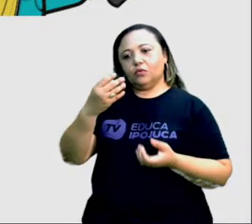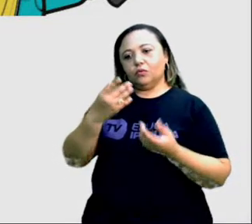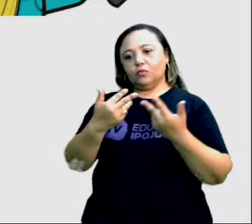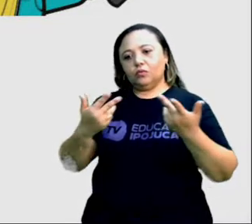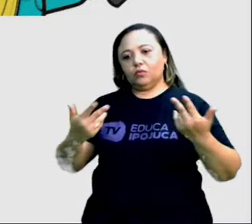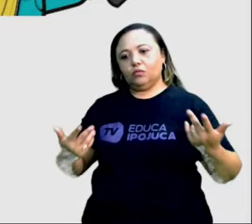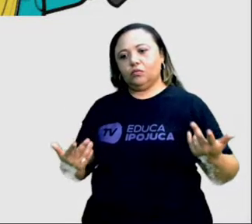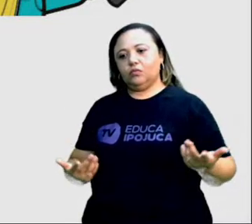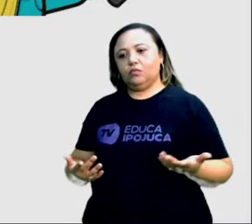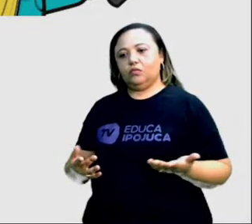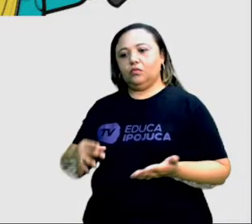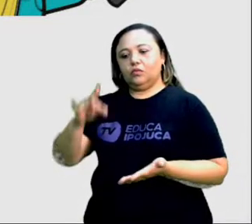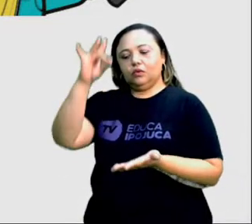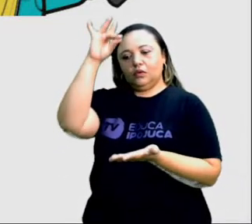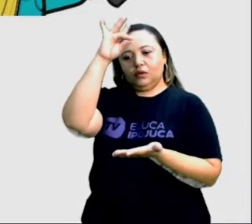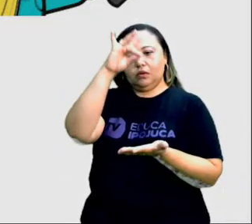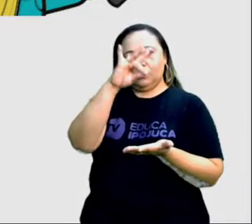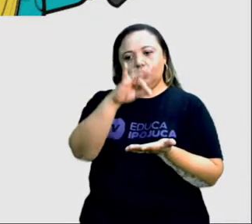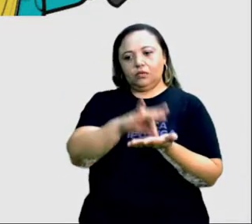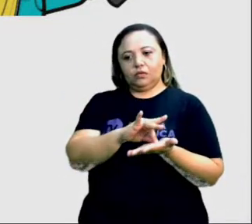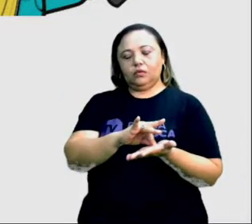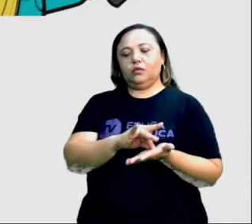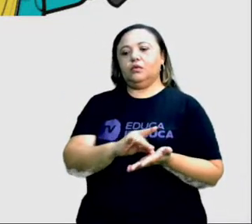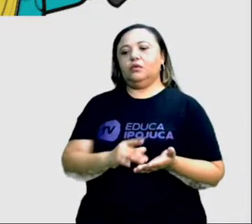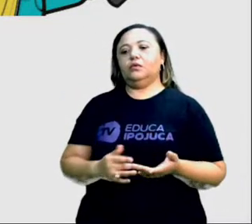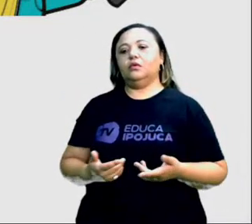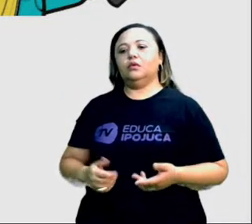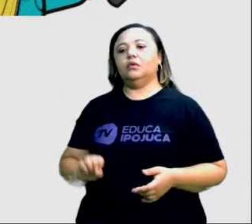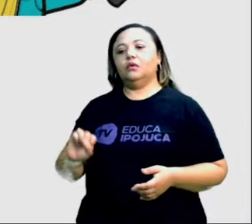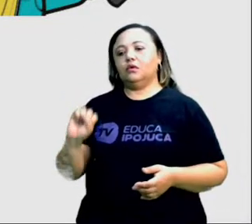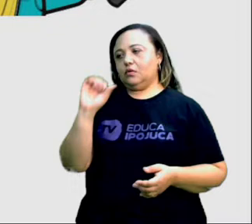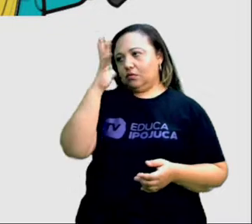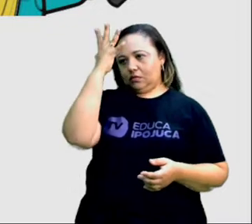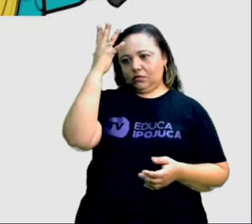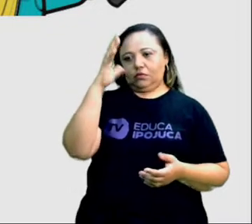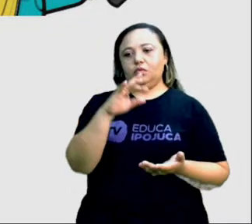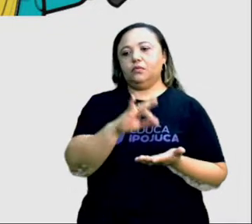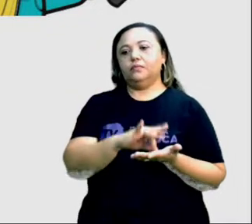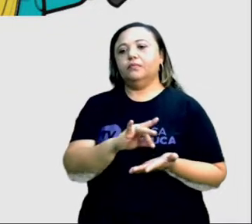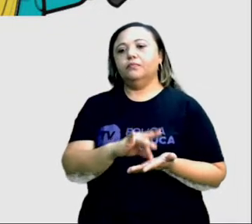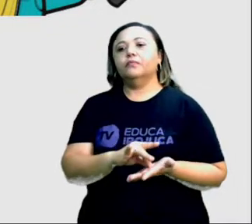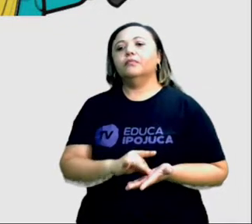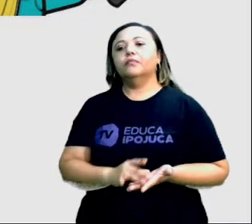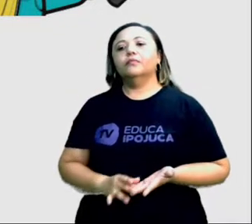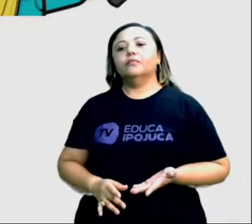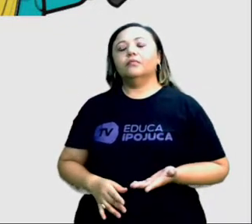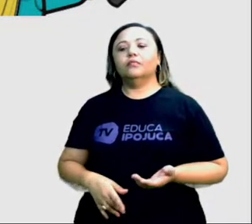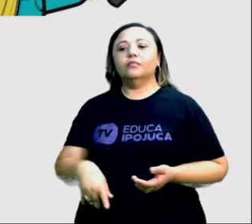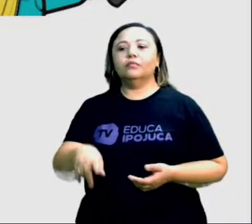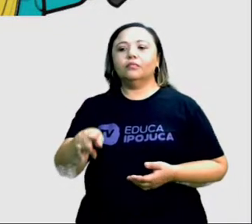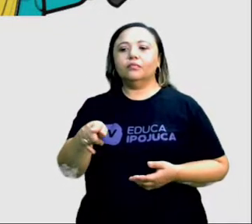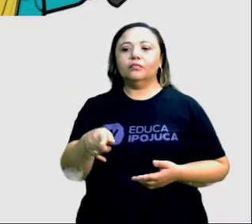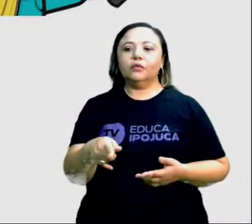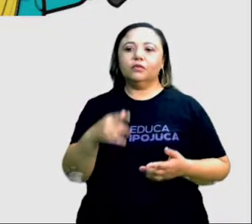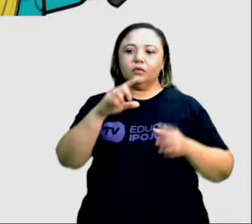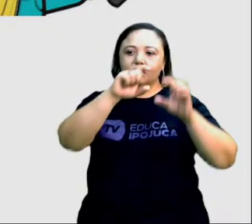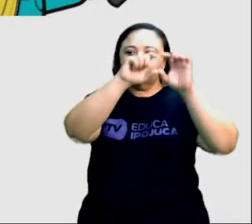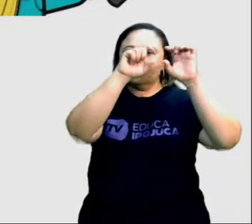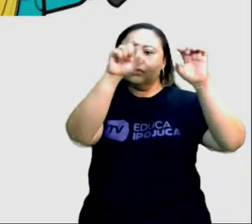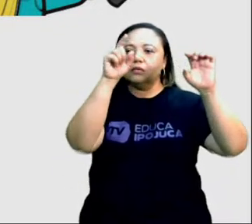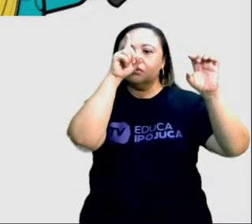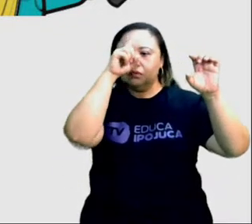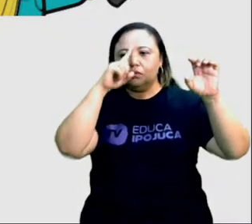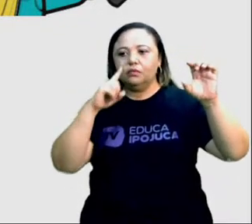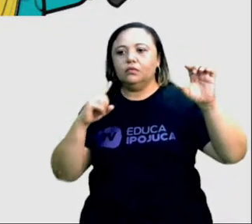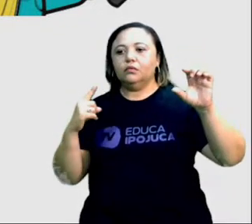fatos sem comentário nem interpretação. Observe que eu grifei até aí em amarelo para dar um destaque maior